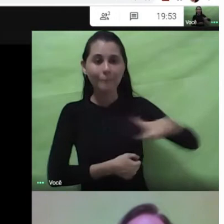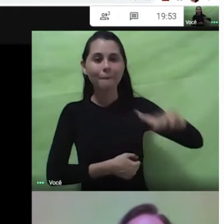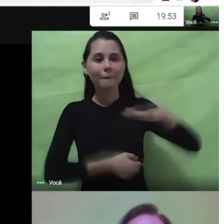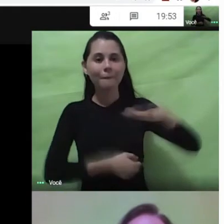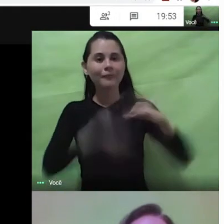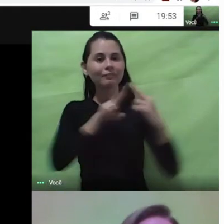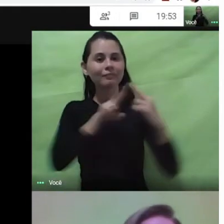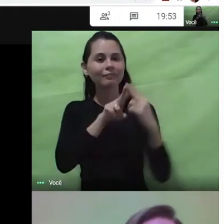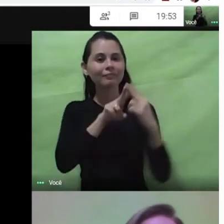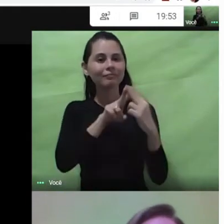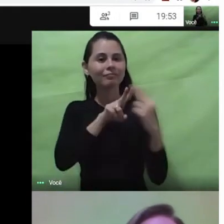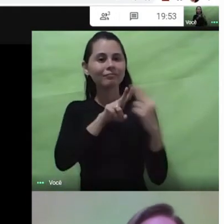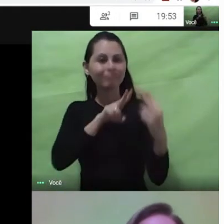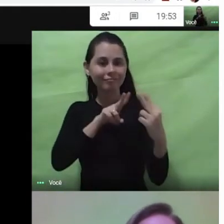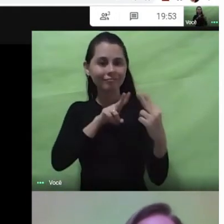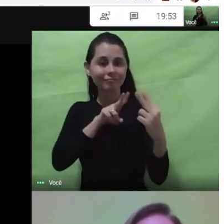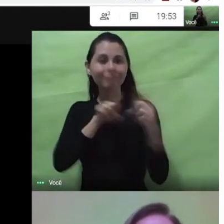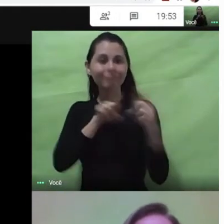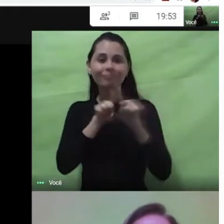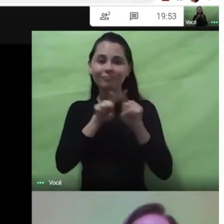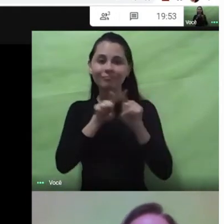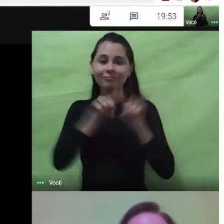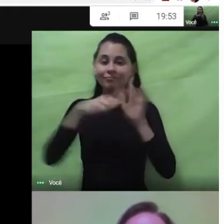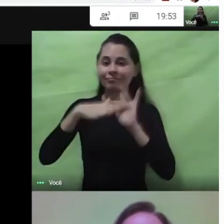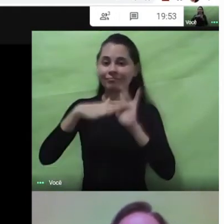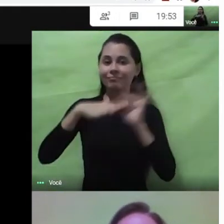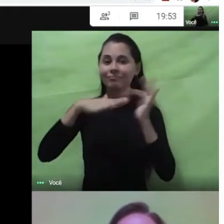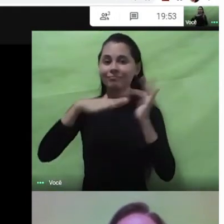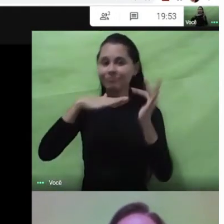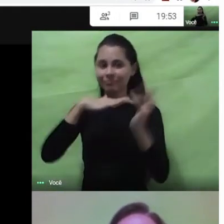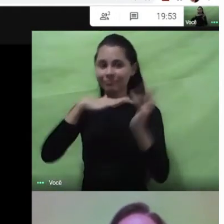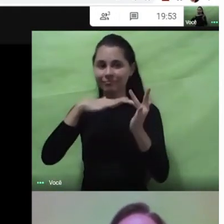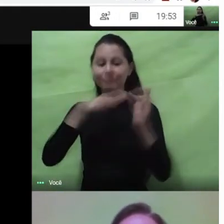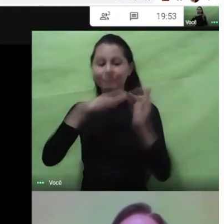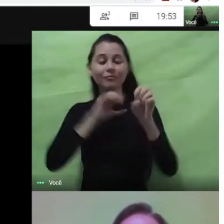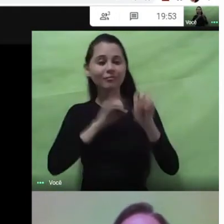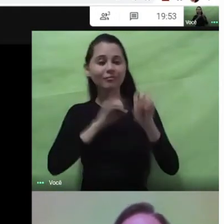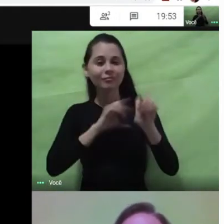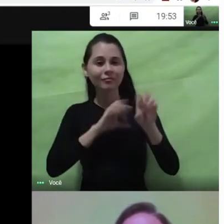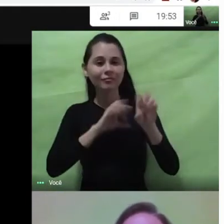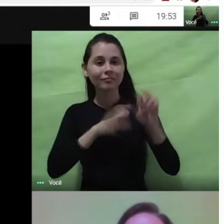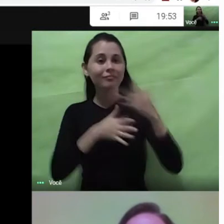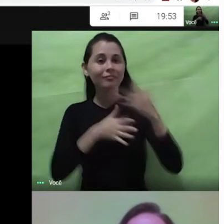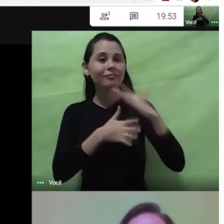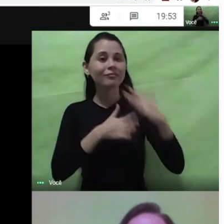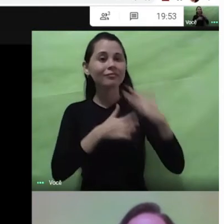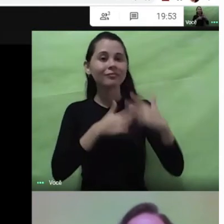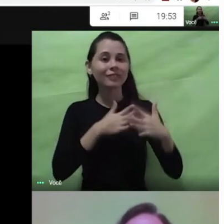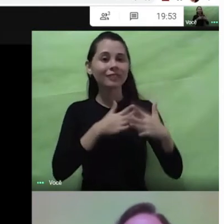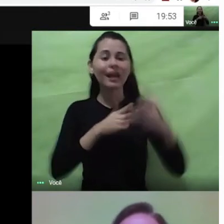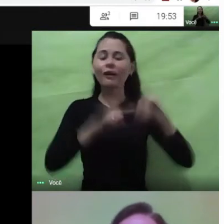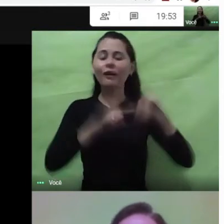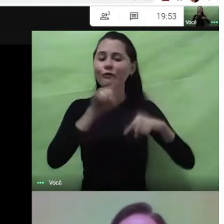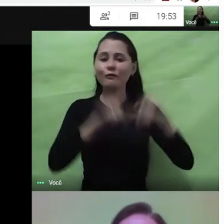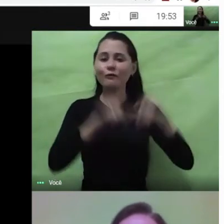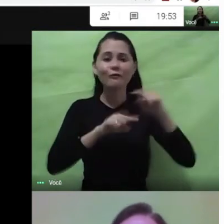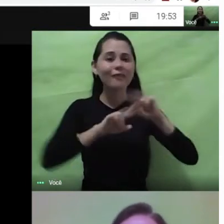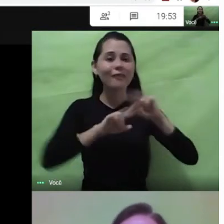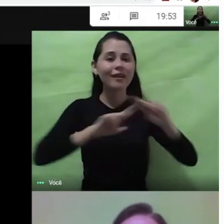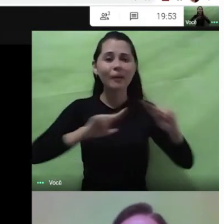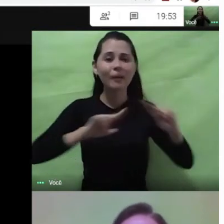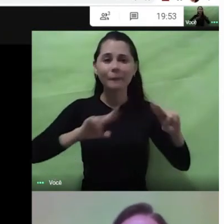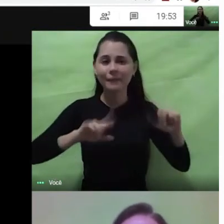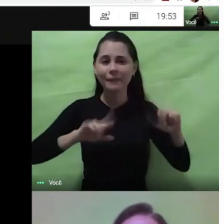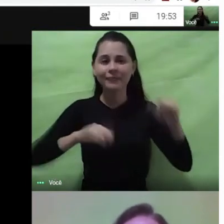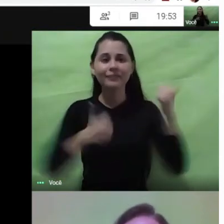virtuais e redes sociais no ensino de Libras são ferramentas de apoio